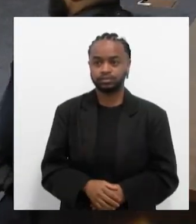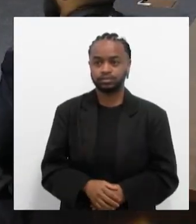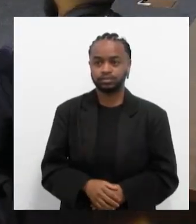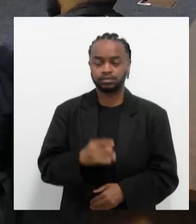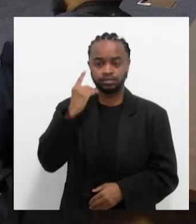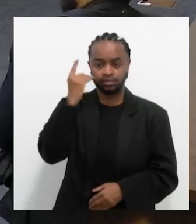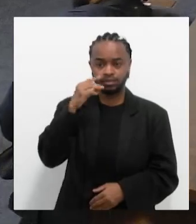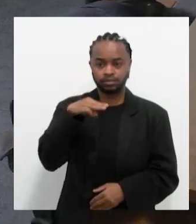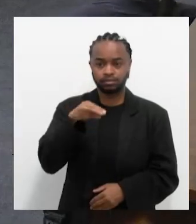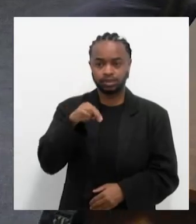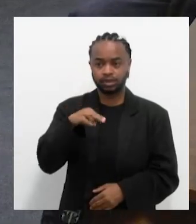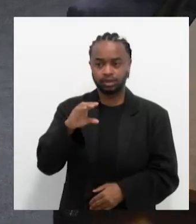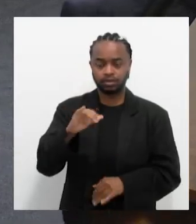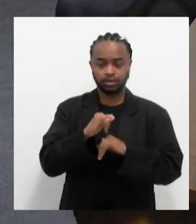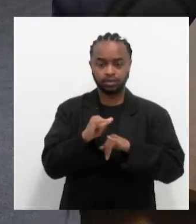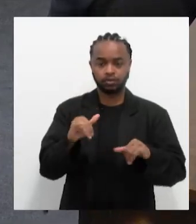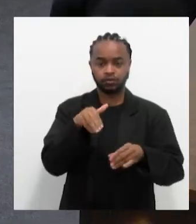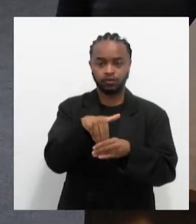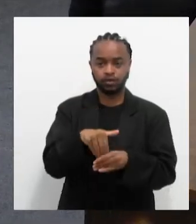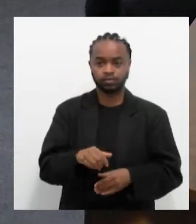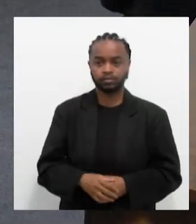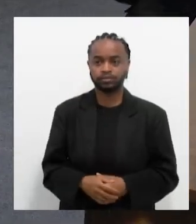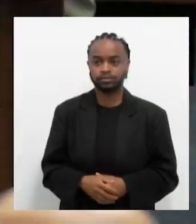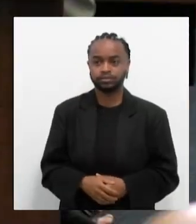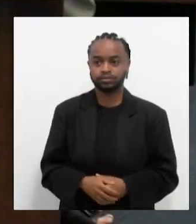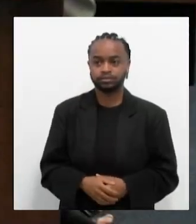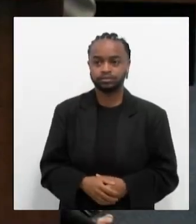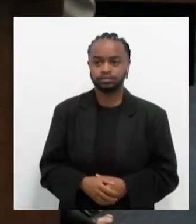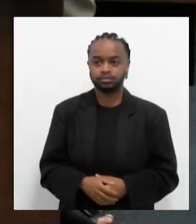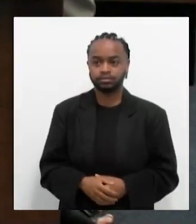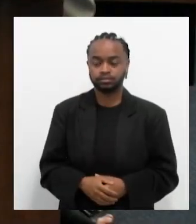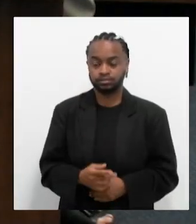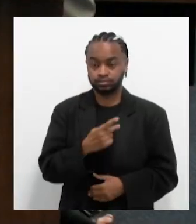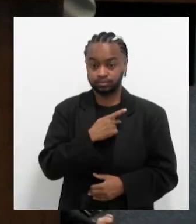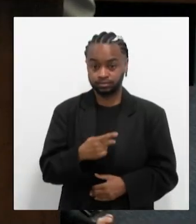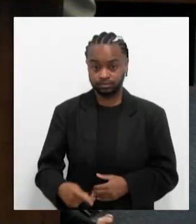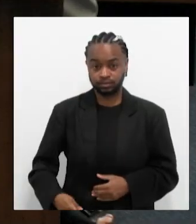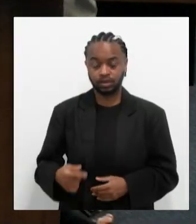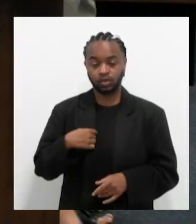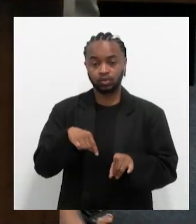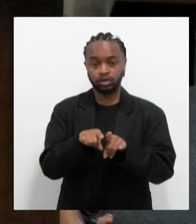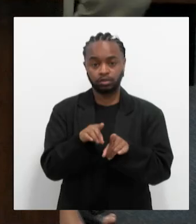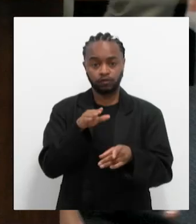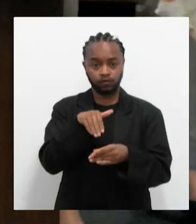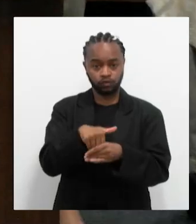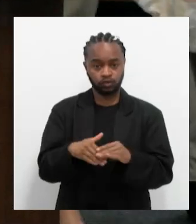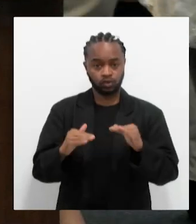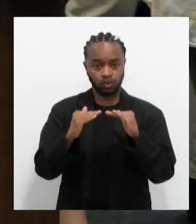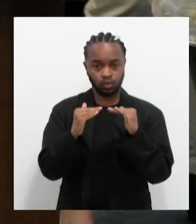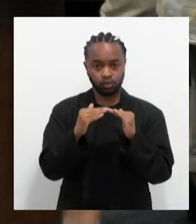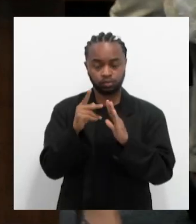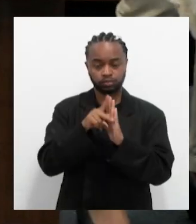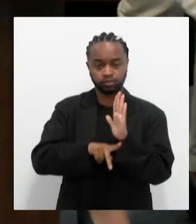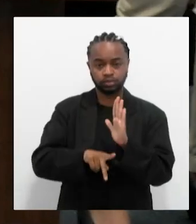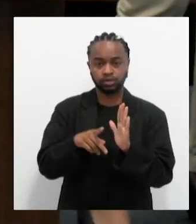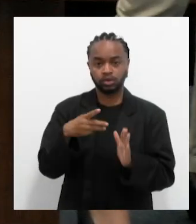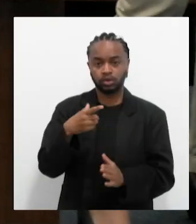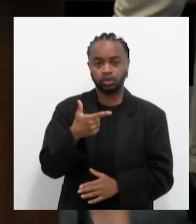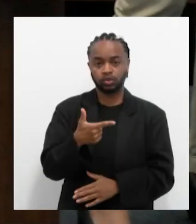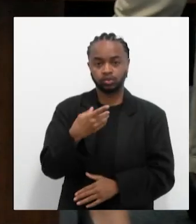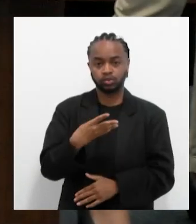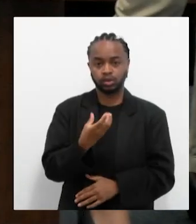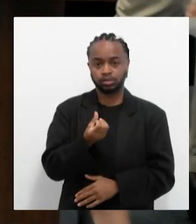Deputado Mink, para a declaração. Presidente Delaroli, também votei favoravelmente ao projeto